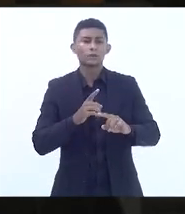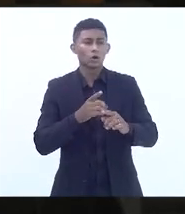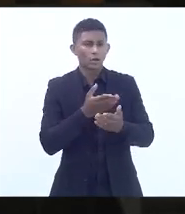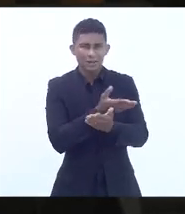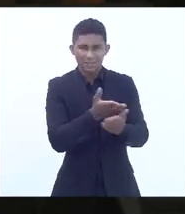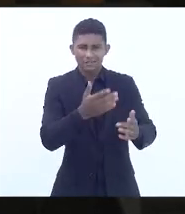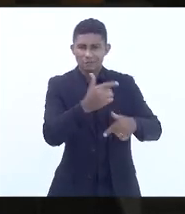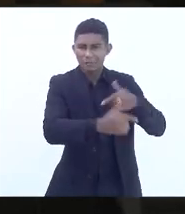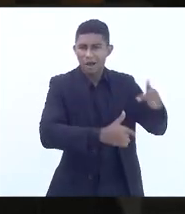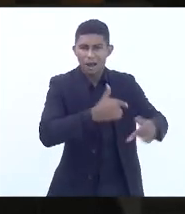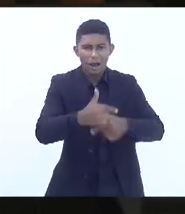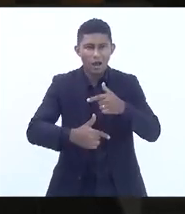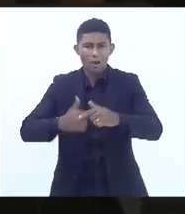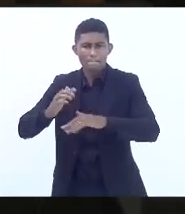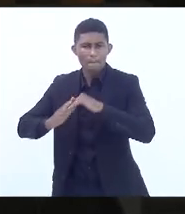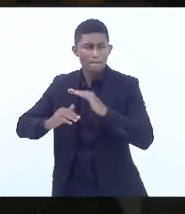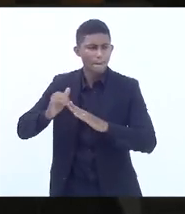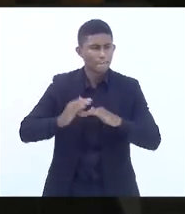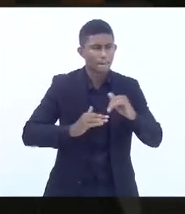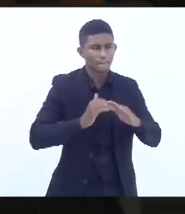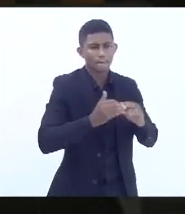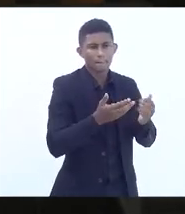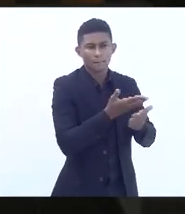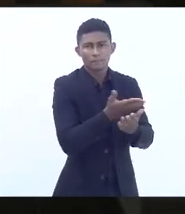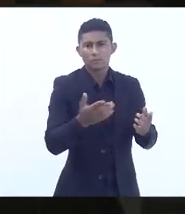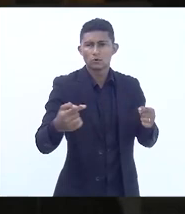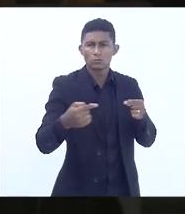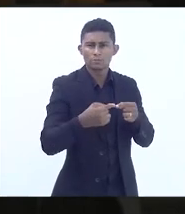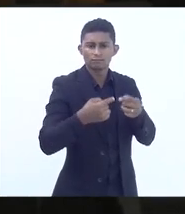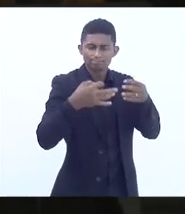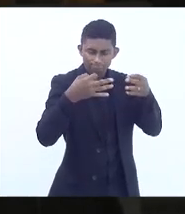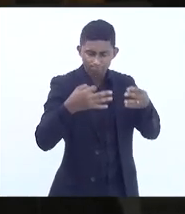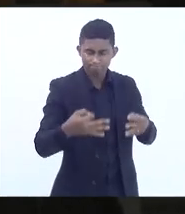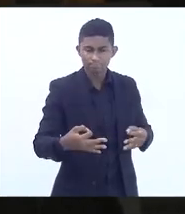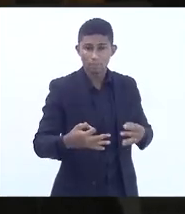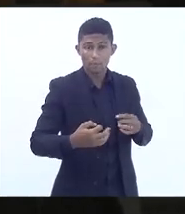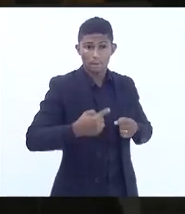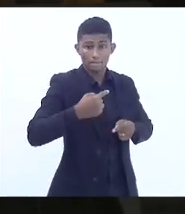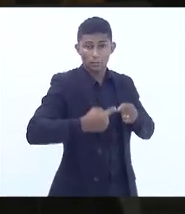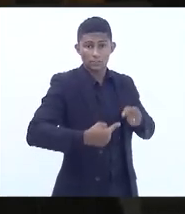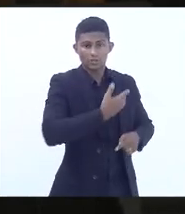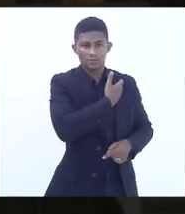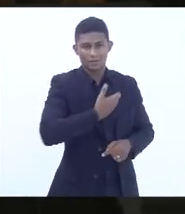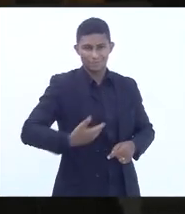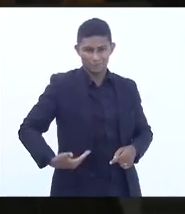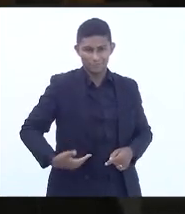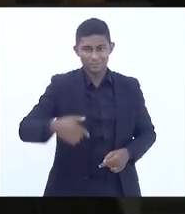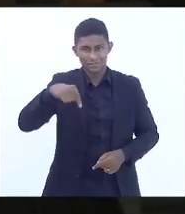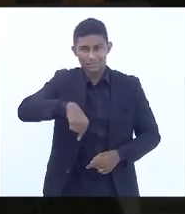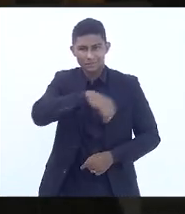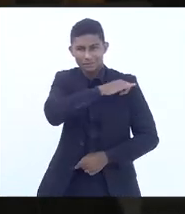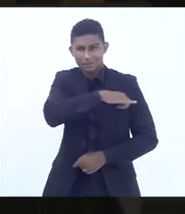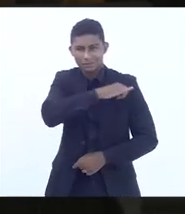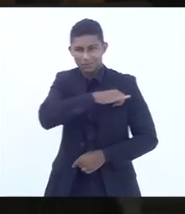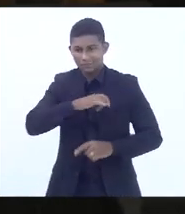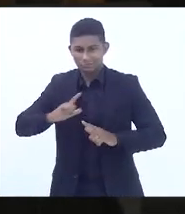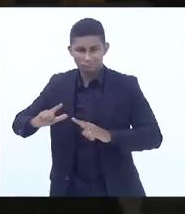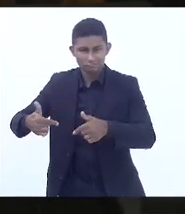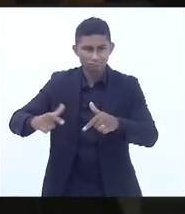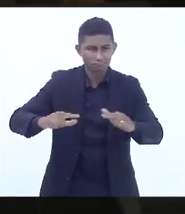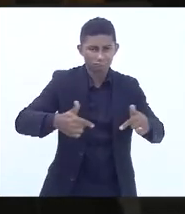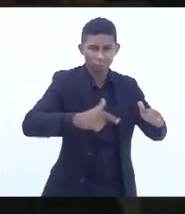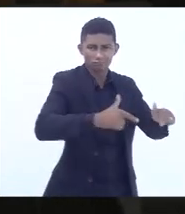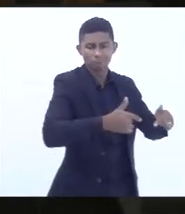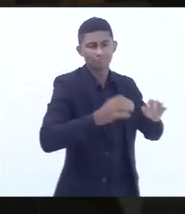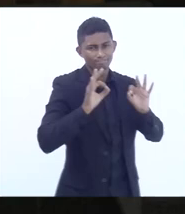e capacidade de aplicar as políticas públicas tão necessárias para o Estado do Rio de Janeiro. Então, eu queria